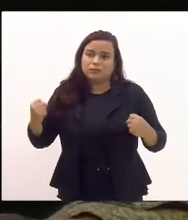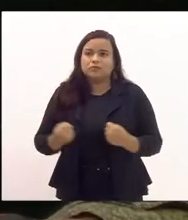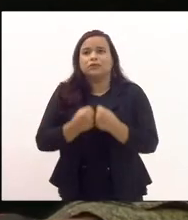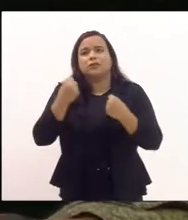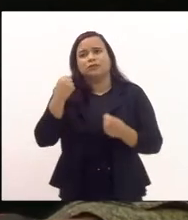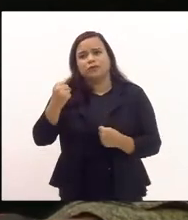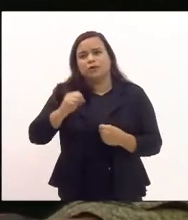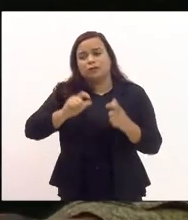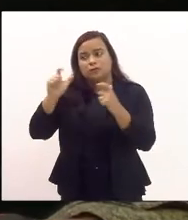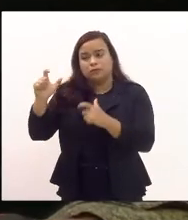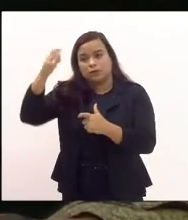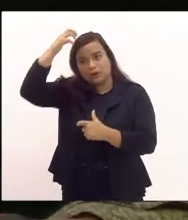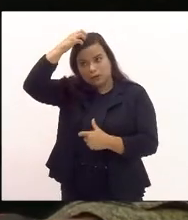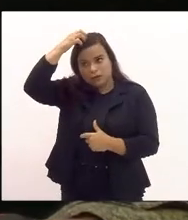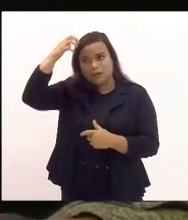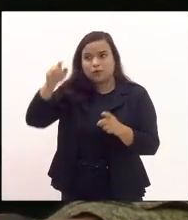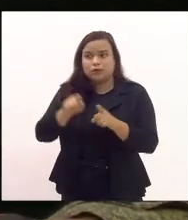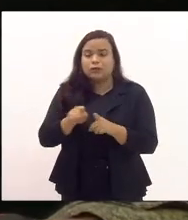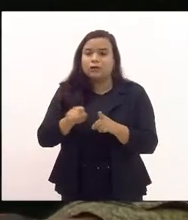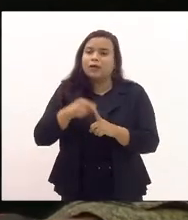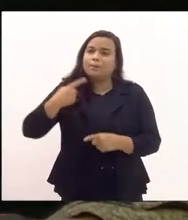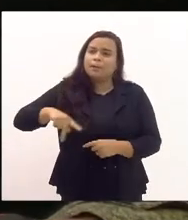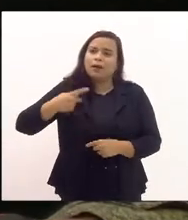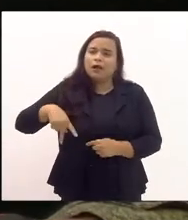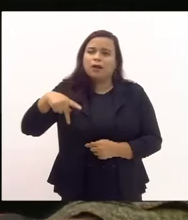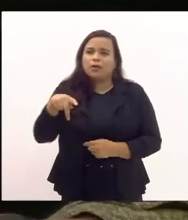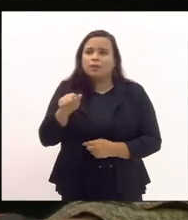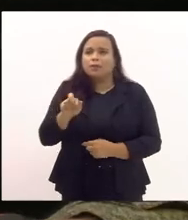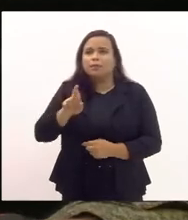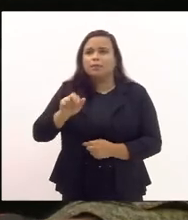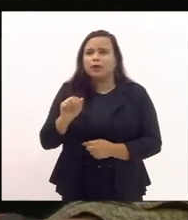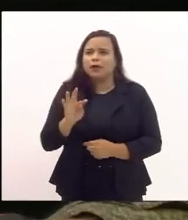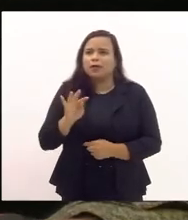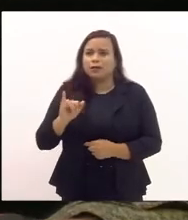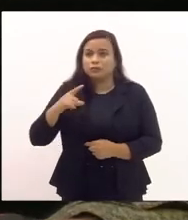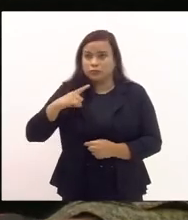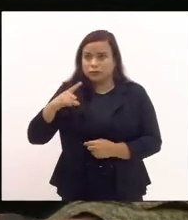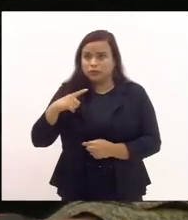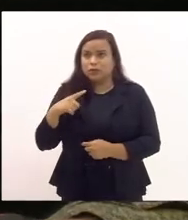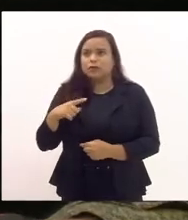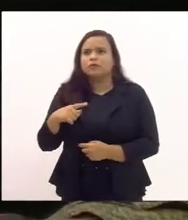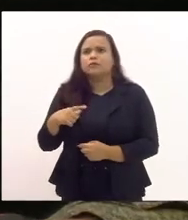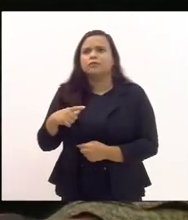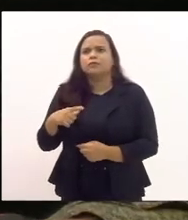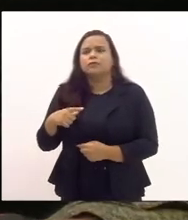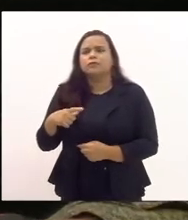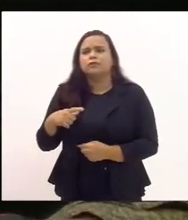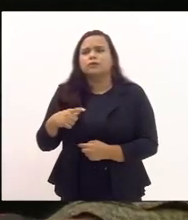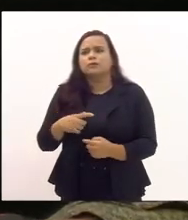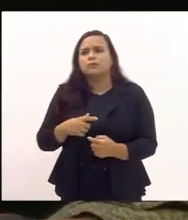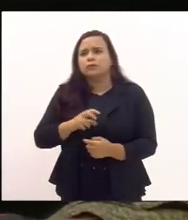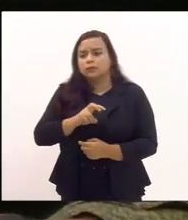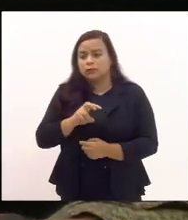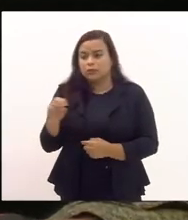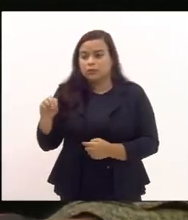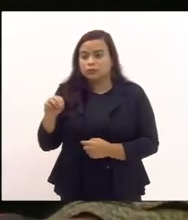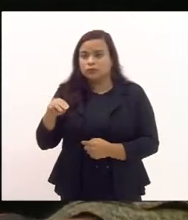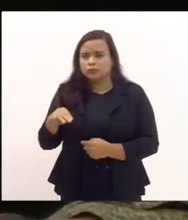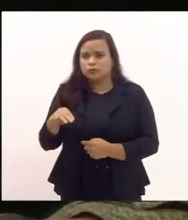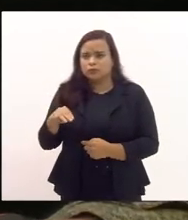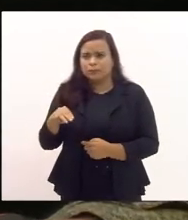em Angra dos Reis e Paraty onde a gente teve um volume de uma pouco mais de 500 MM